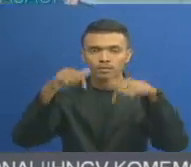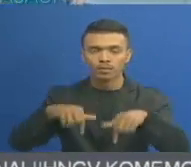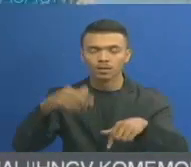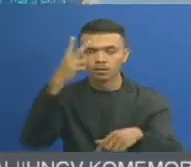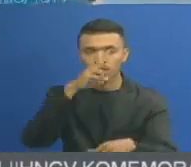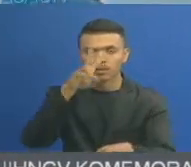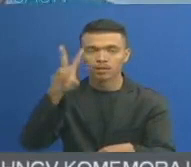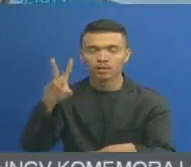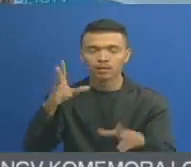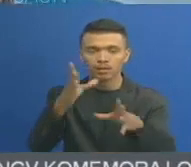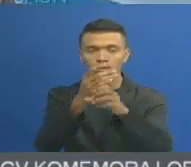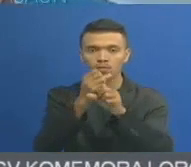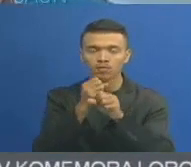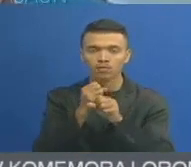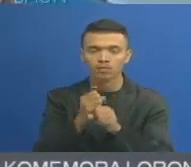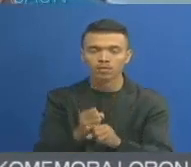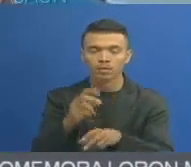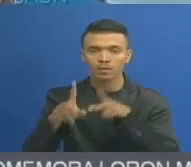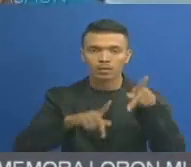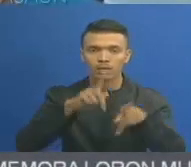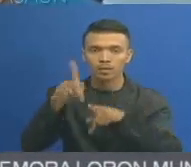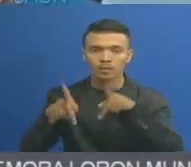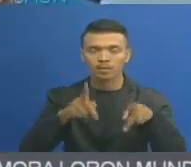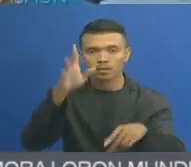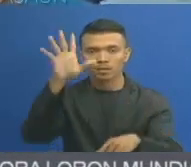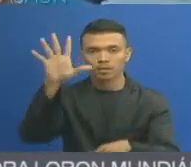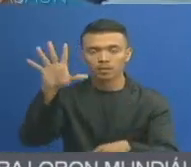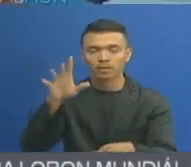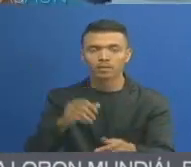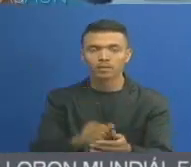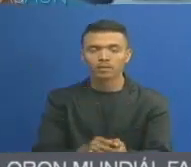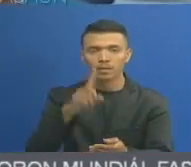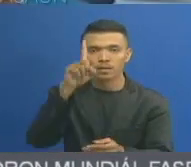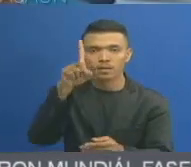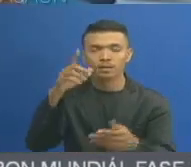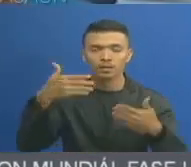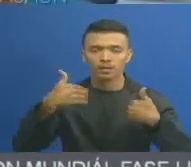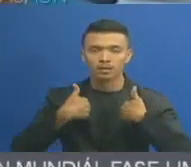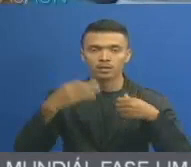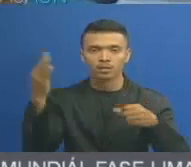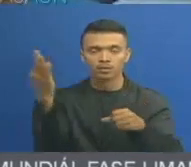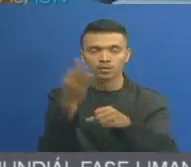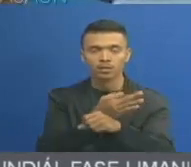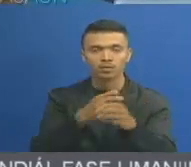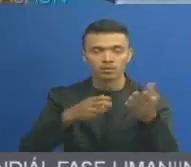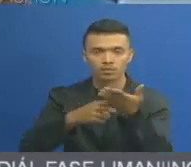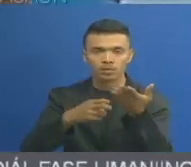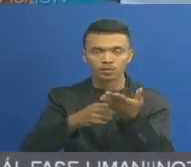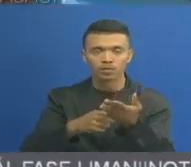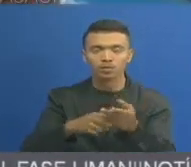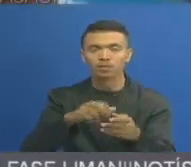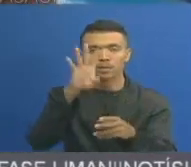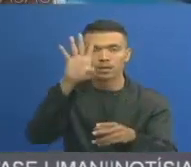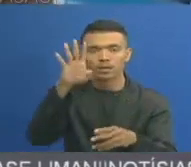kera e foti kera pasir hamutu nai lima tanto nai inda ia dokumento pasport mai bela visa nai ha celu sem